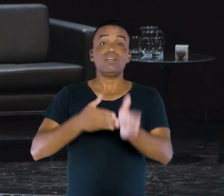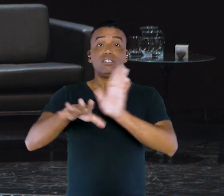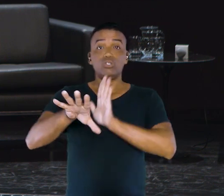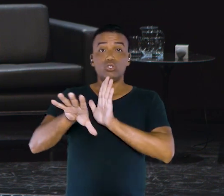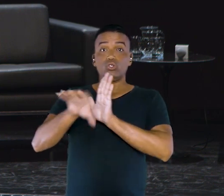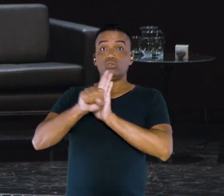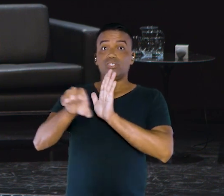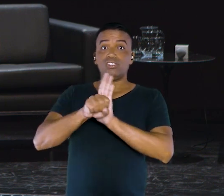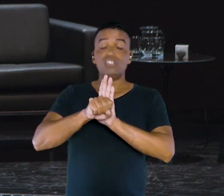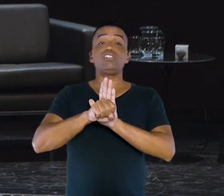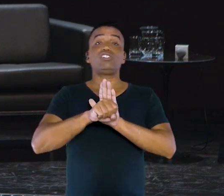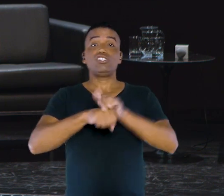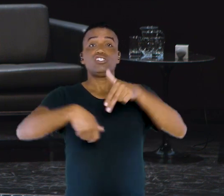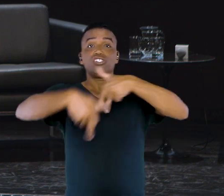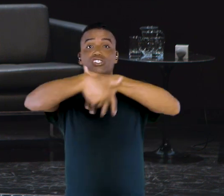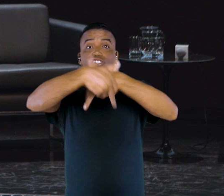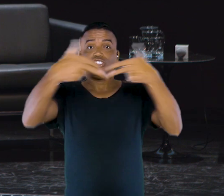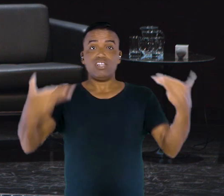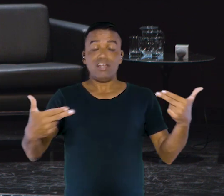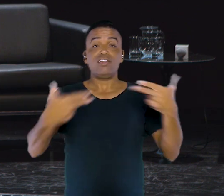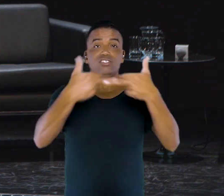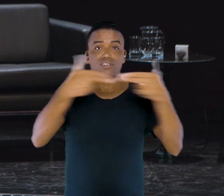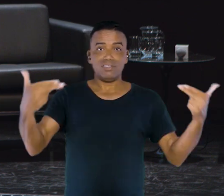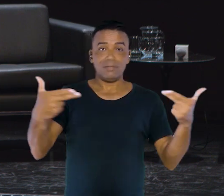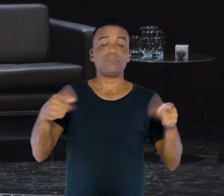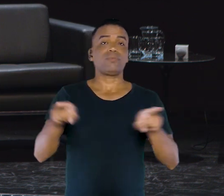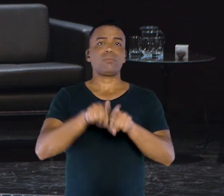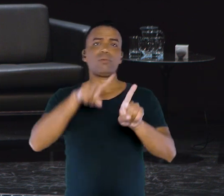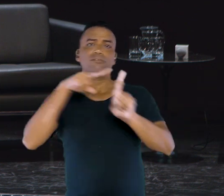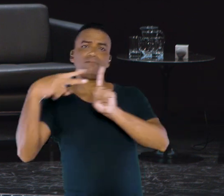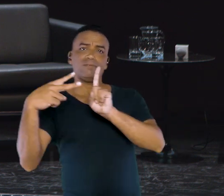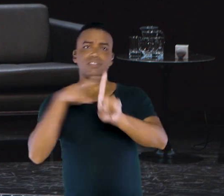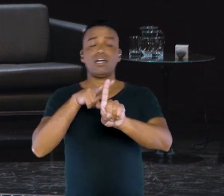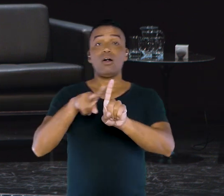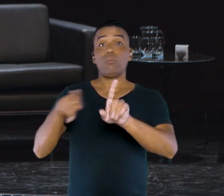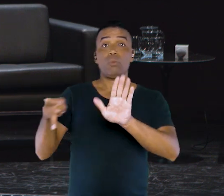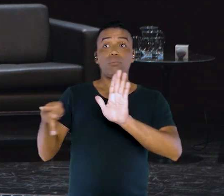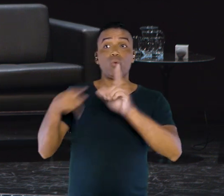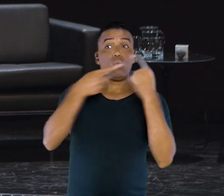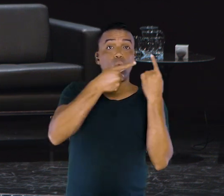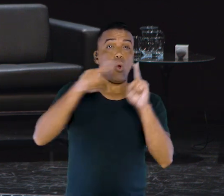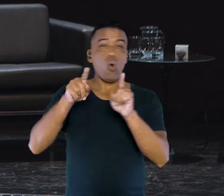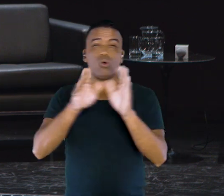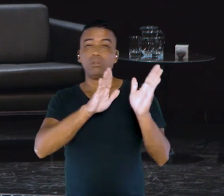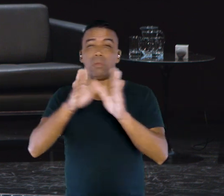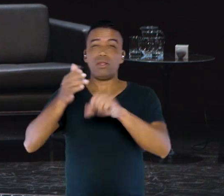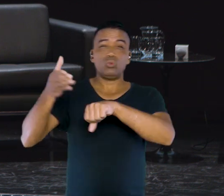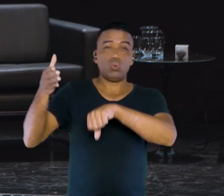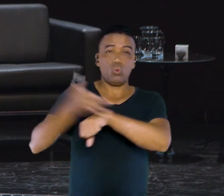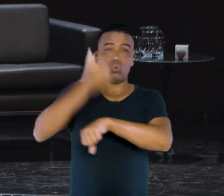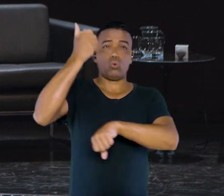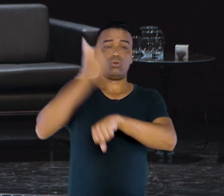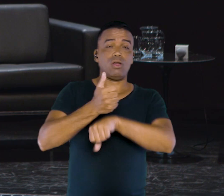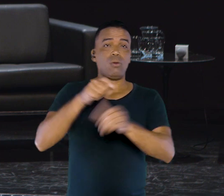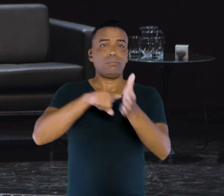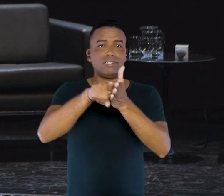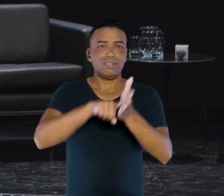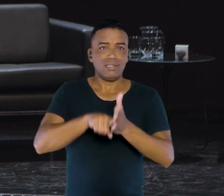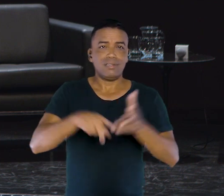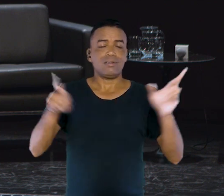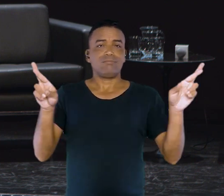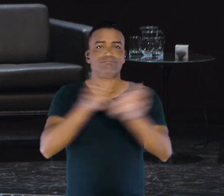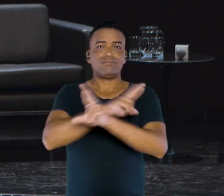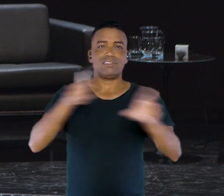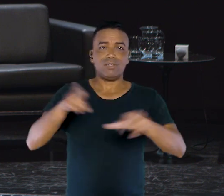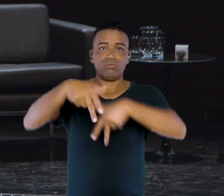de Subjetivação, Gênero e Diversidades. A partir de uma perspectiva anticolonial e contracolonial, pesquisa